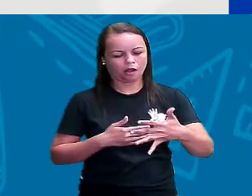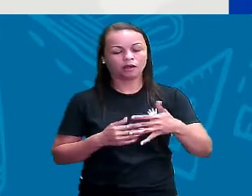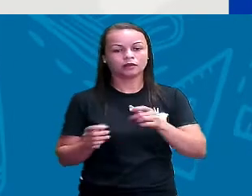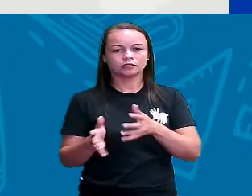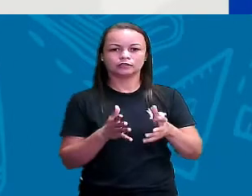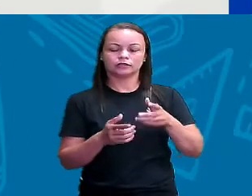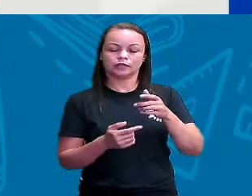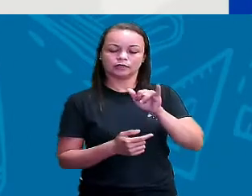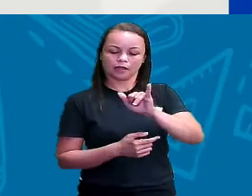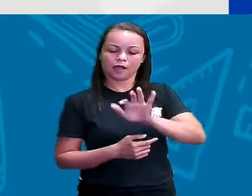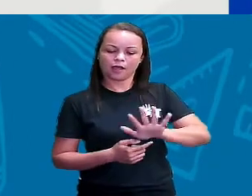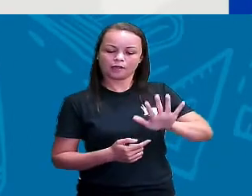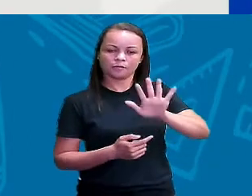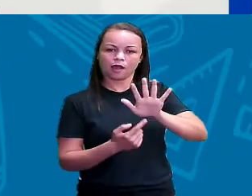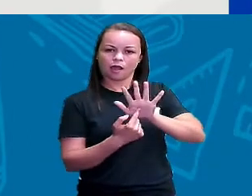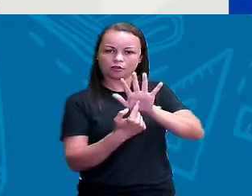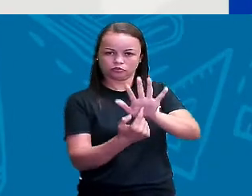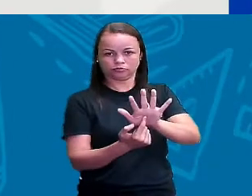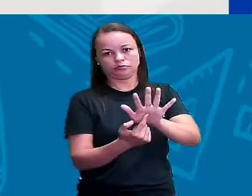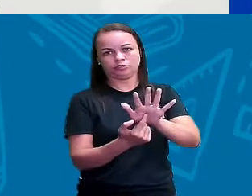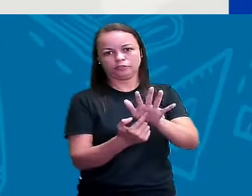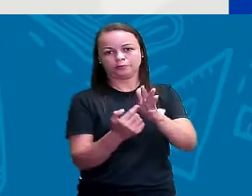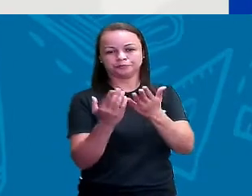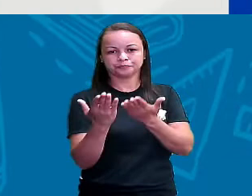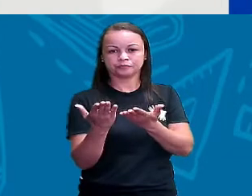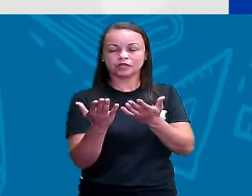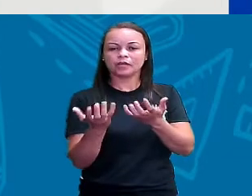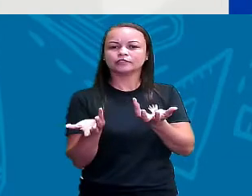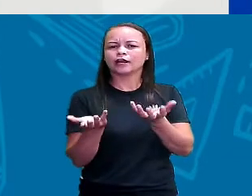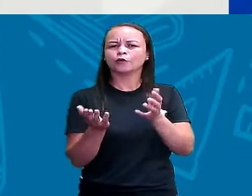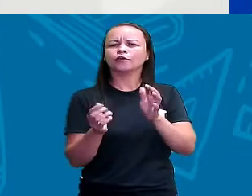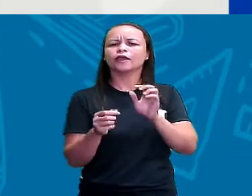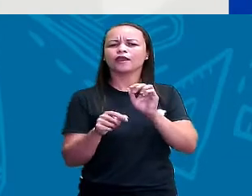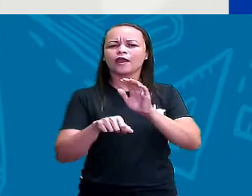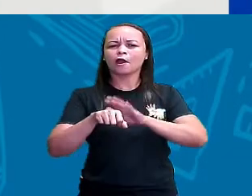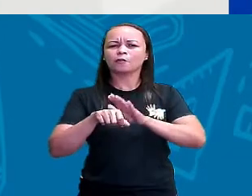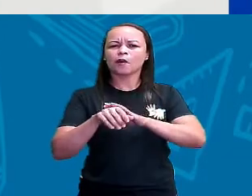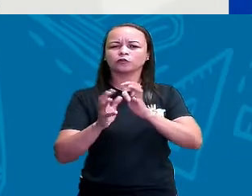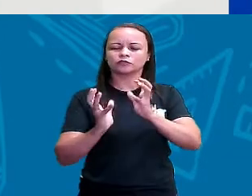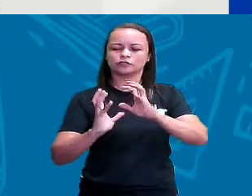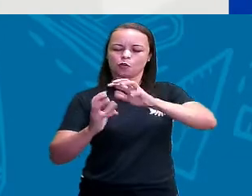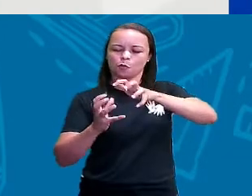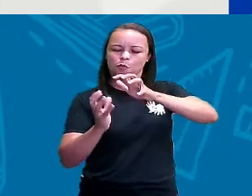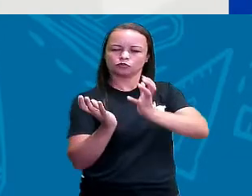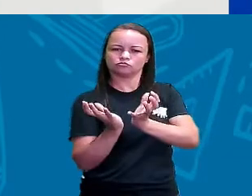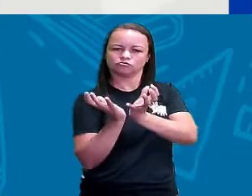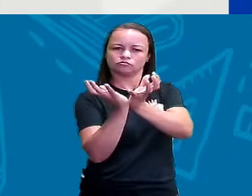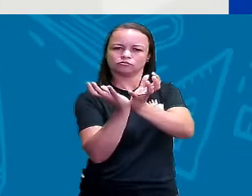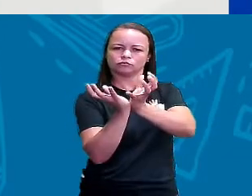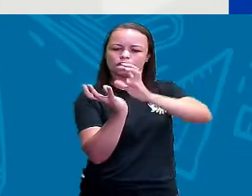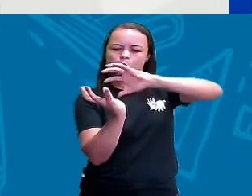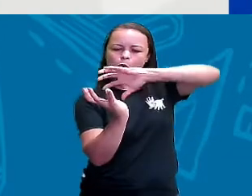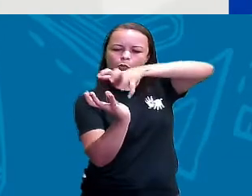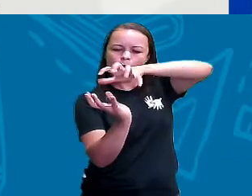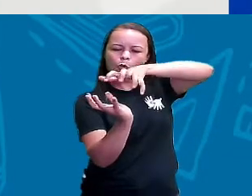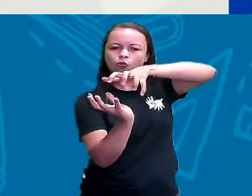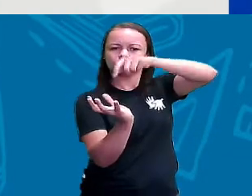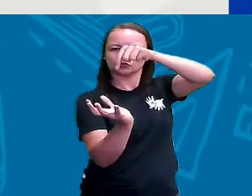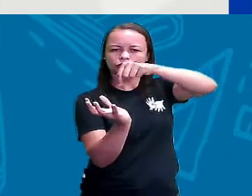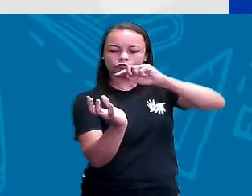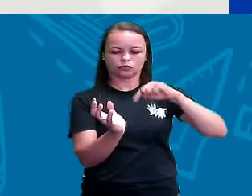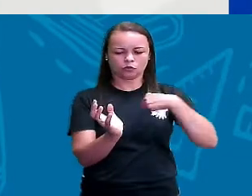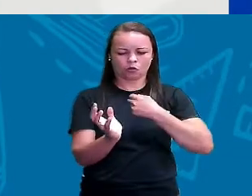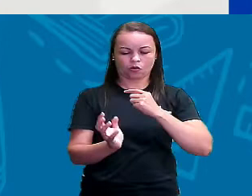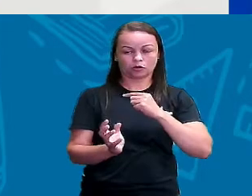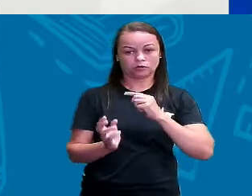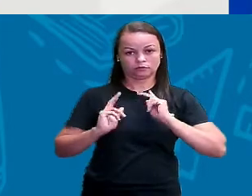essa imagem que eu coloquei aí nesse slide para vocês, das mãozinhas, certo? Sustentando o nosso planeta. Nós, seres humanos,